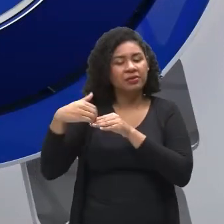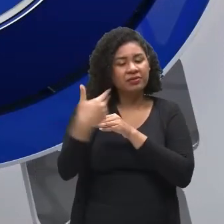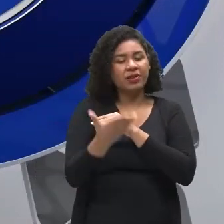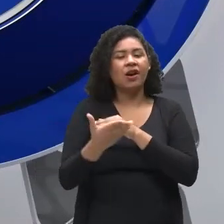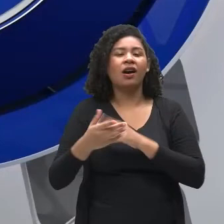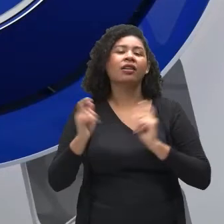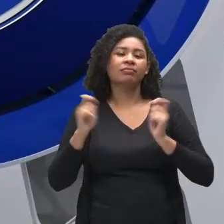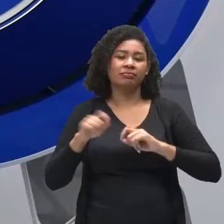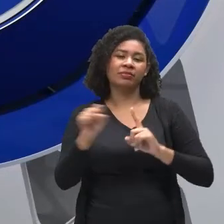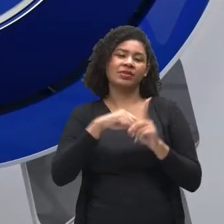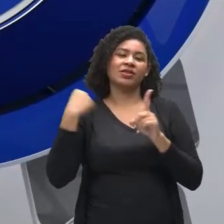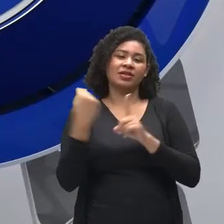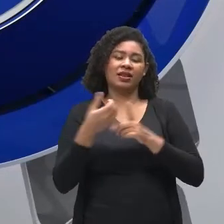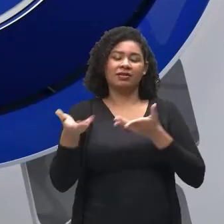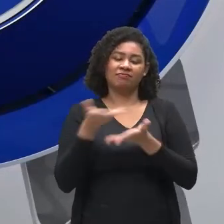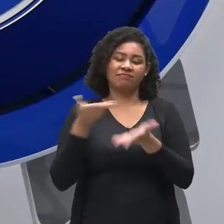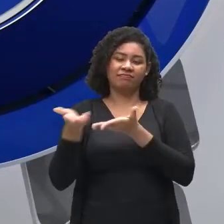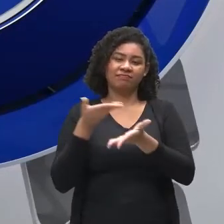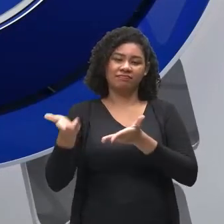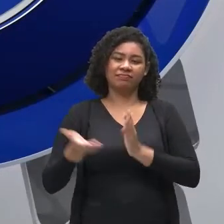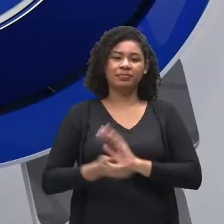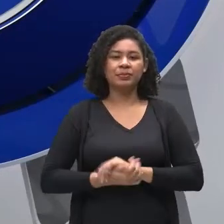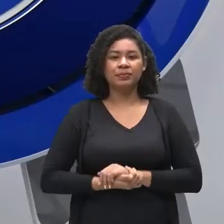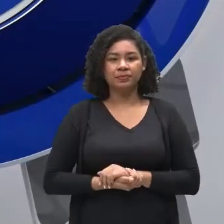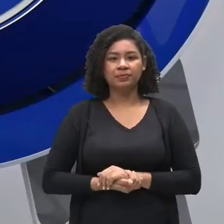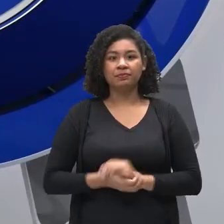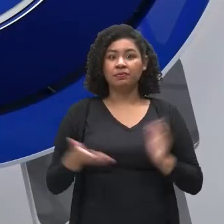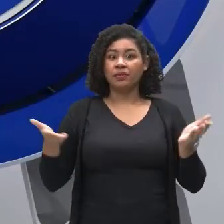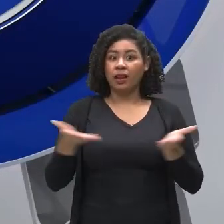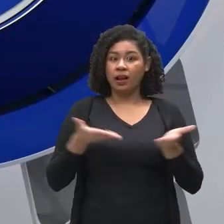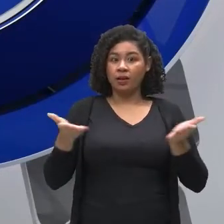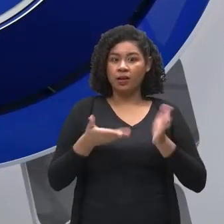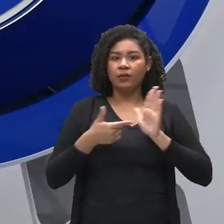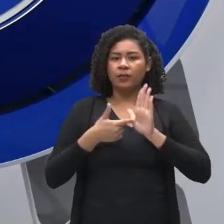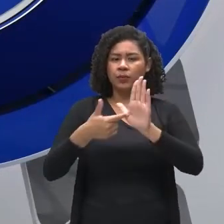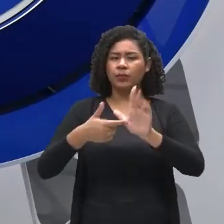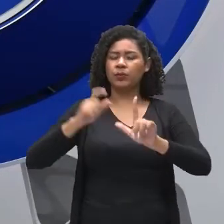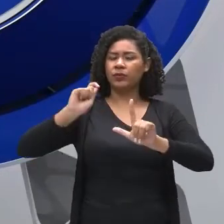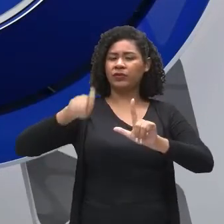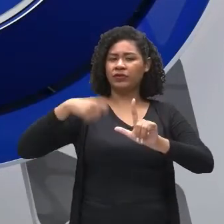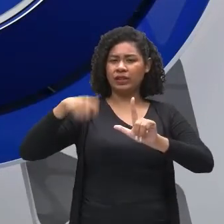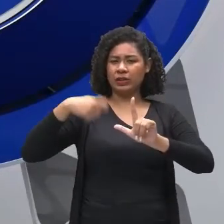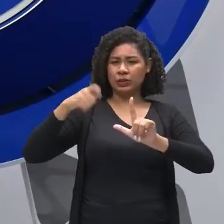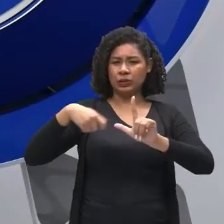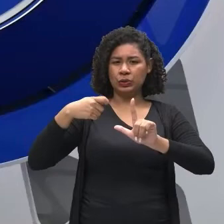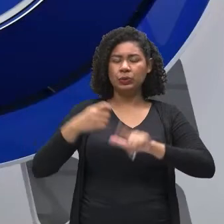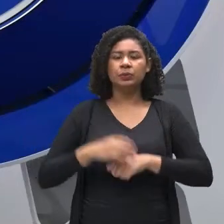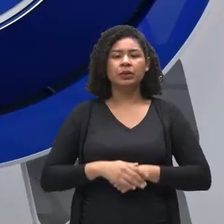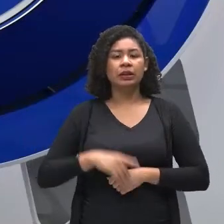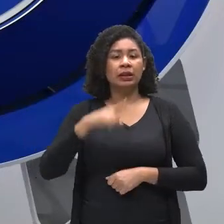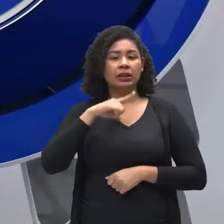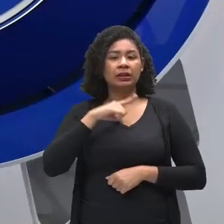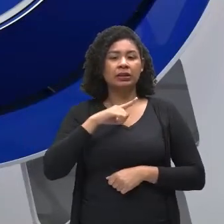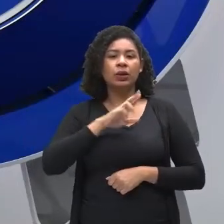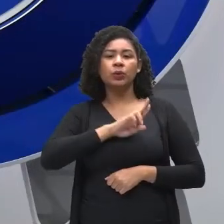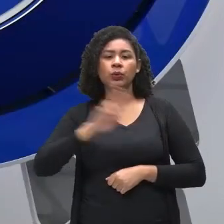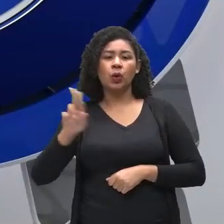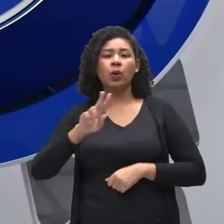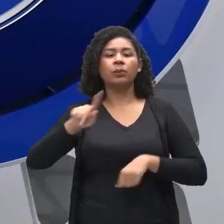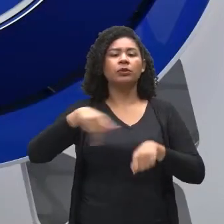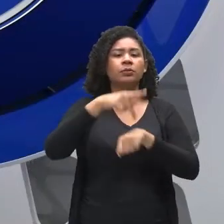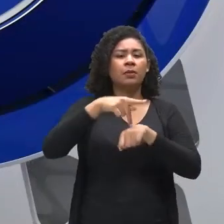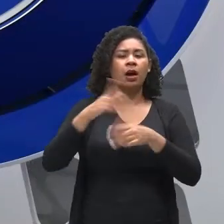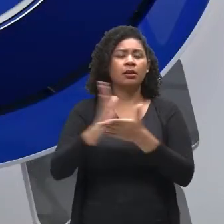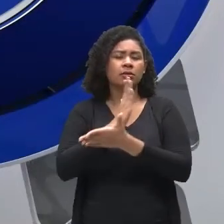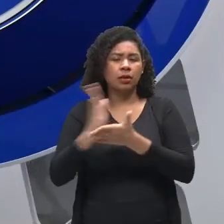enquanto sociedade, fora da sala de aula. E agora nós vamos ver um vídeo com alguns países que falam a língua